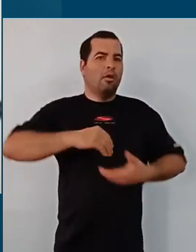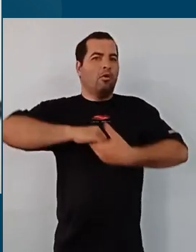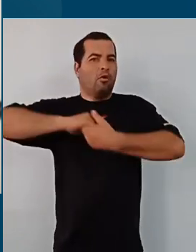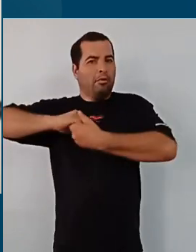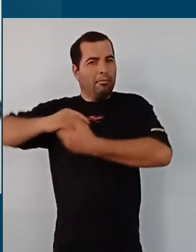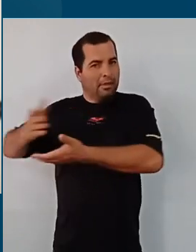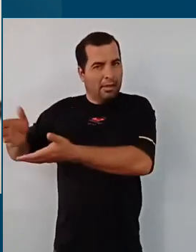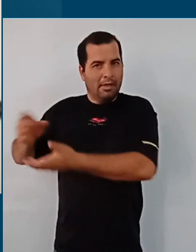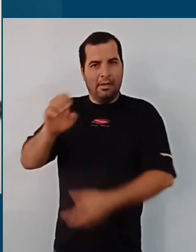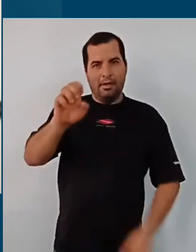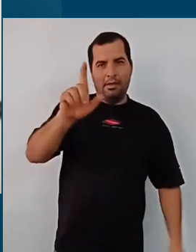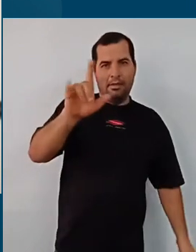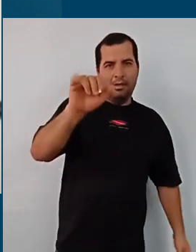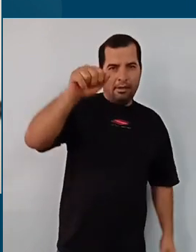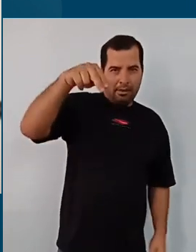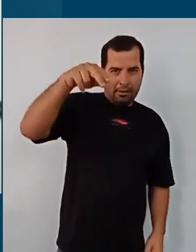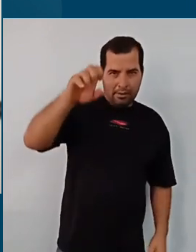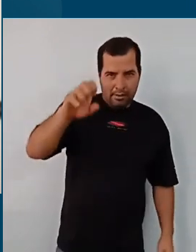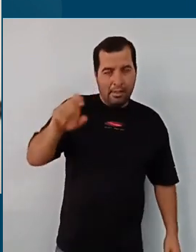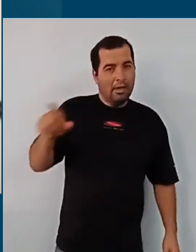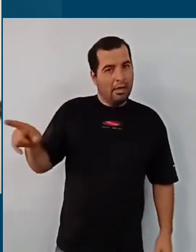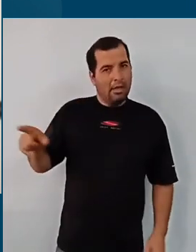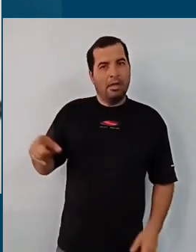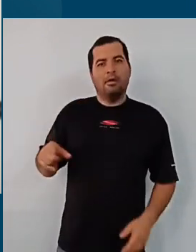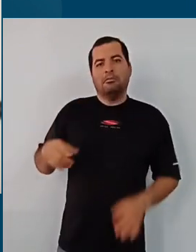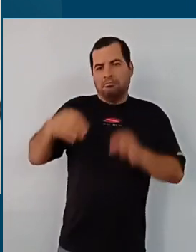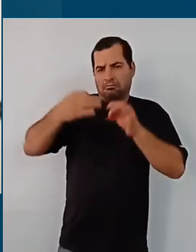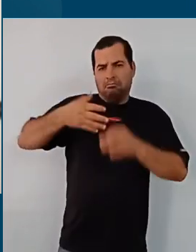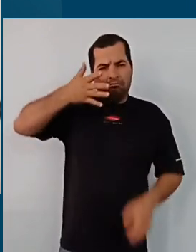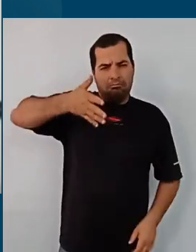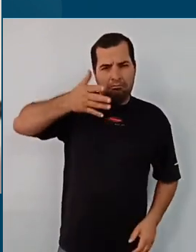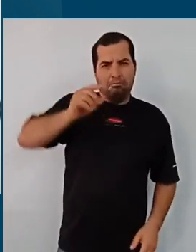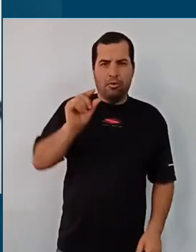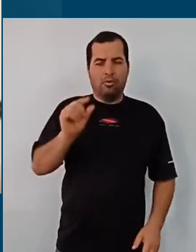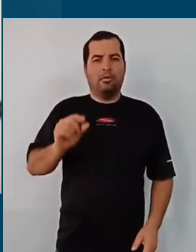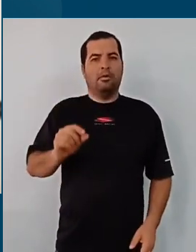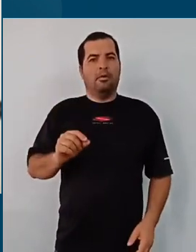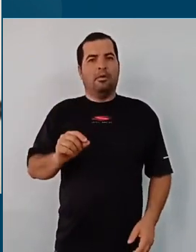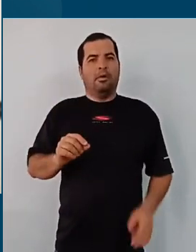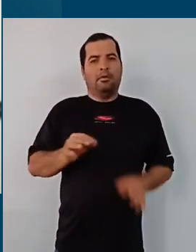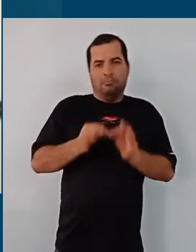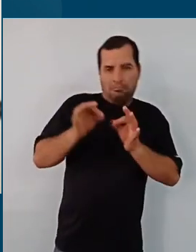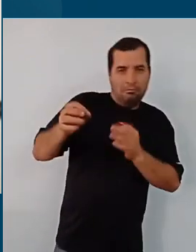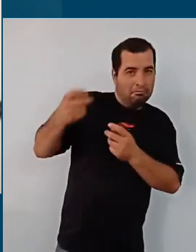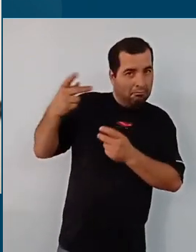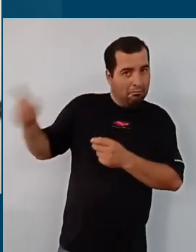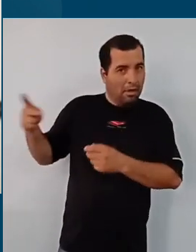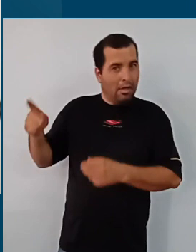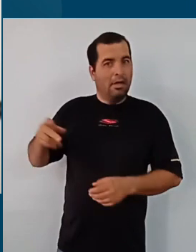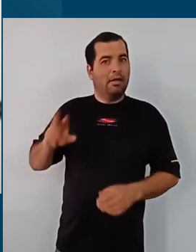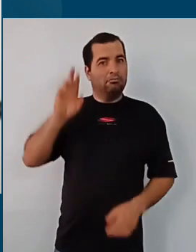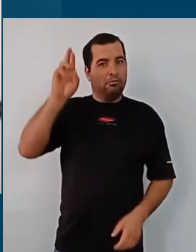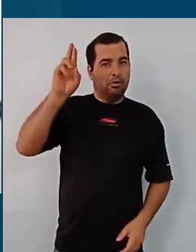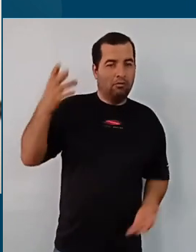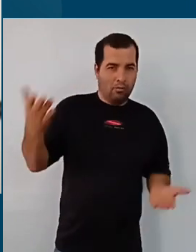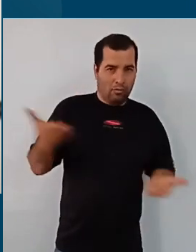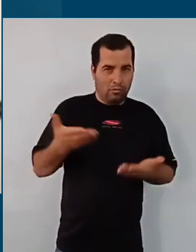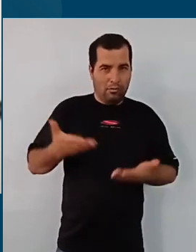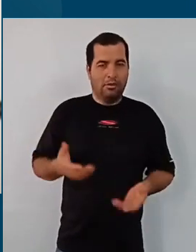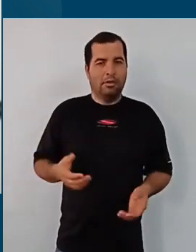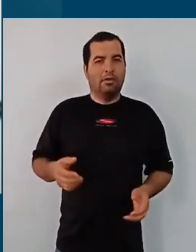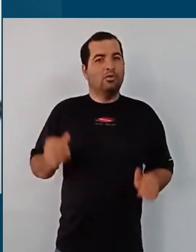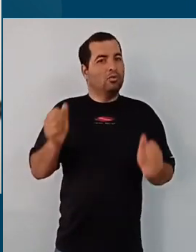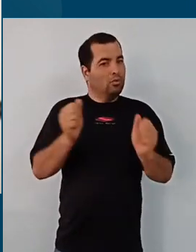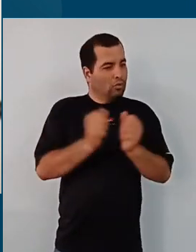cumprimentar a professora Eliane Aguiar, né, que vai conduzir uma parte grande do diálogo, né, da rede com a